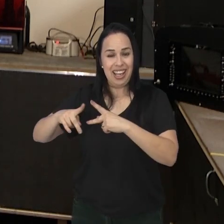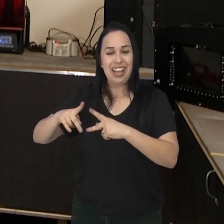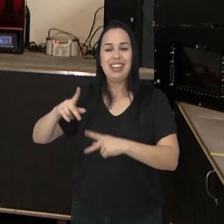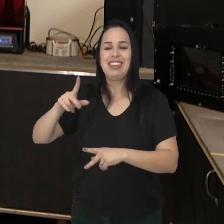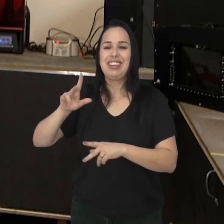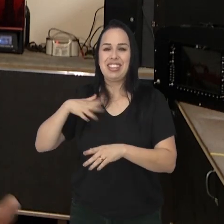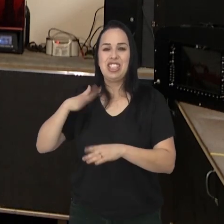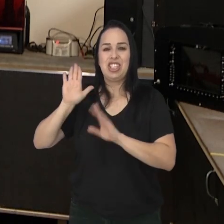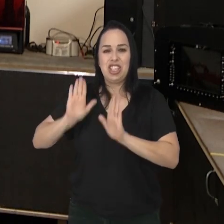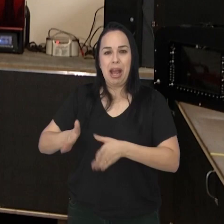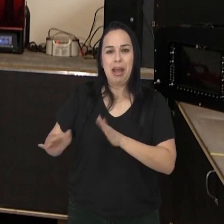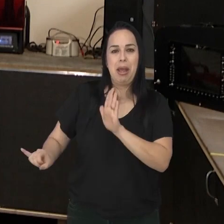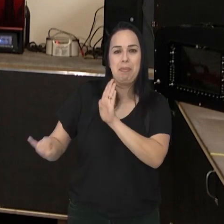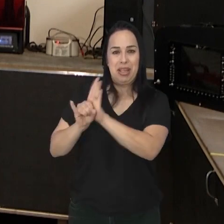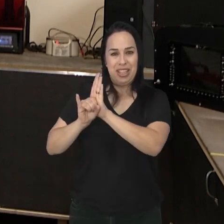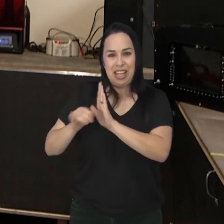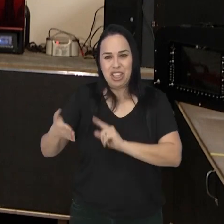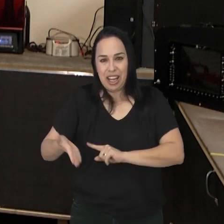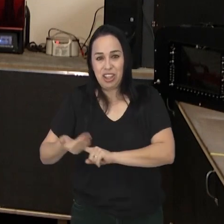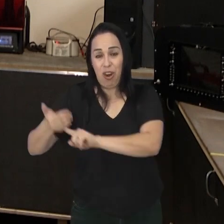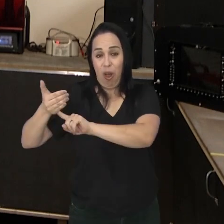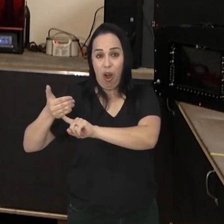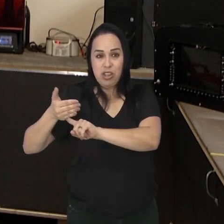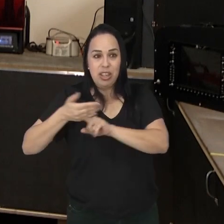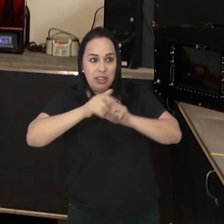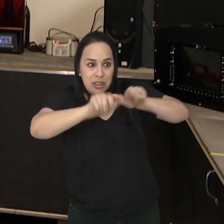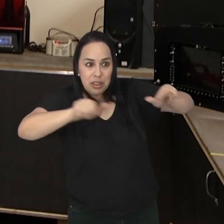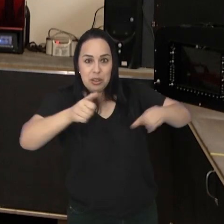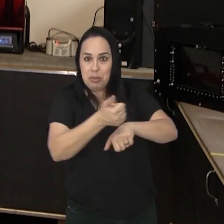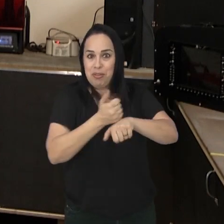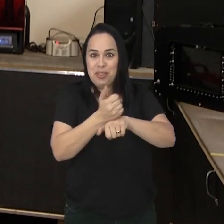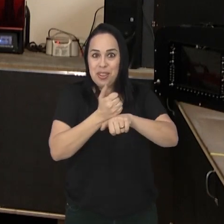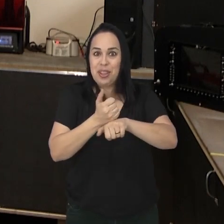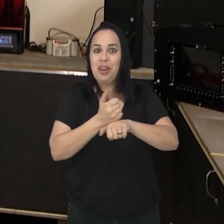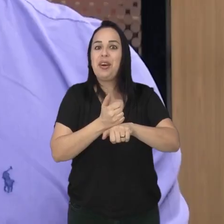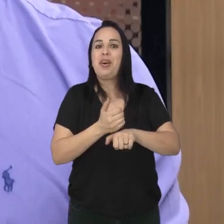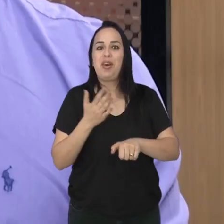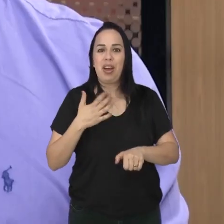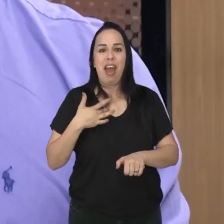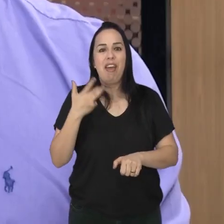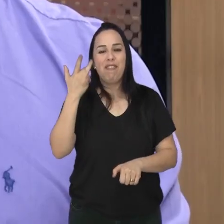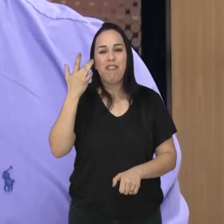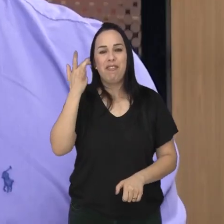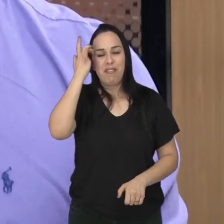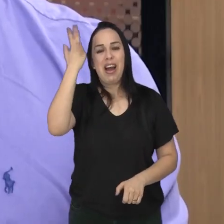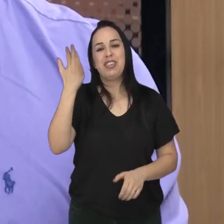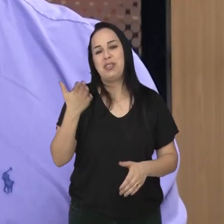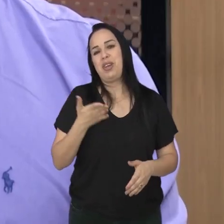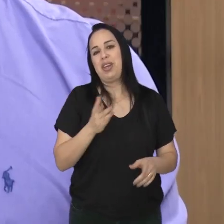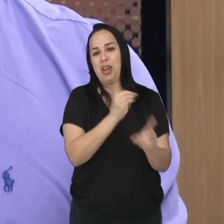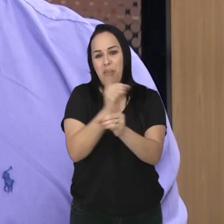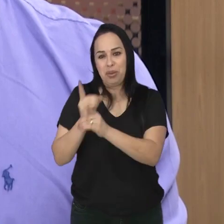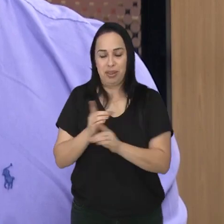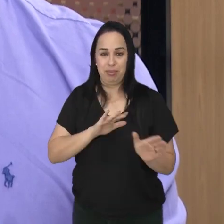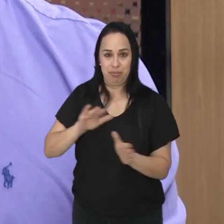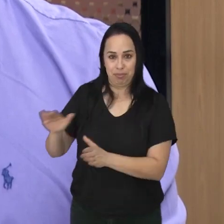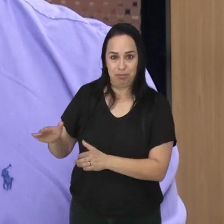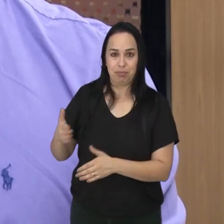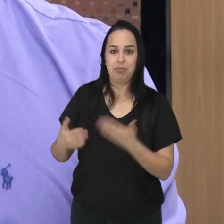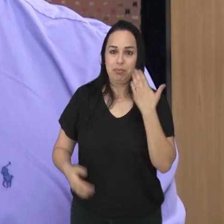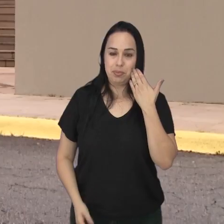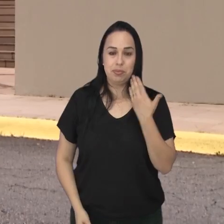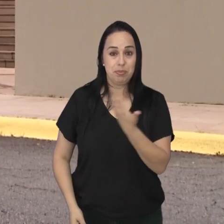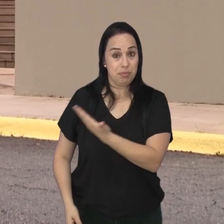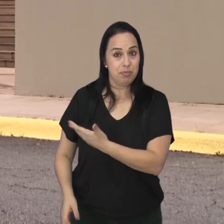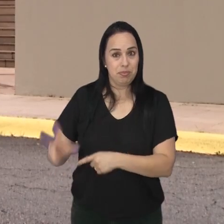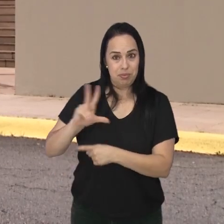como aqui a gente já tem essa vocação tecnológica em São José dos Campos, a gente não tem essa dificuldade, né? Para o coordenador de empreendedorismo e